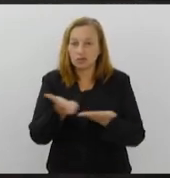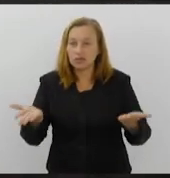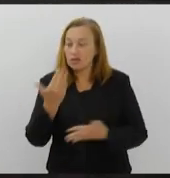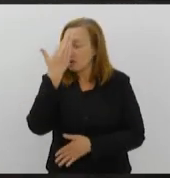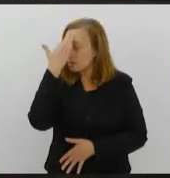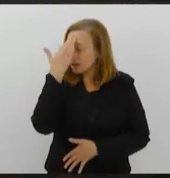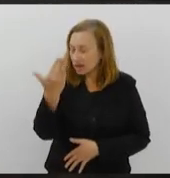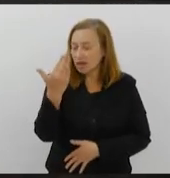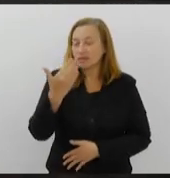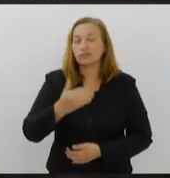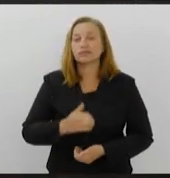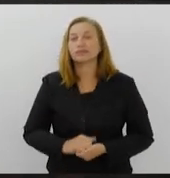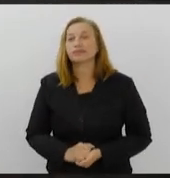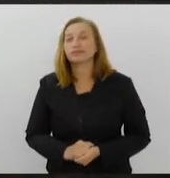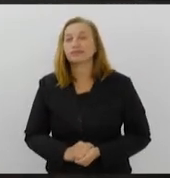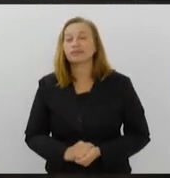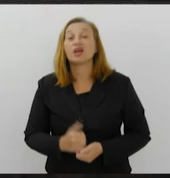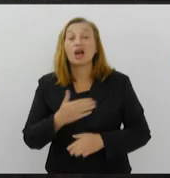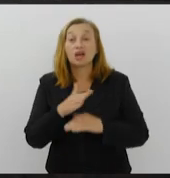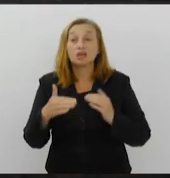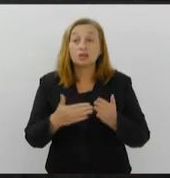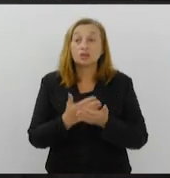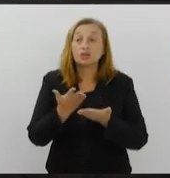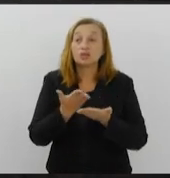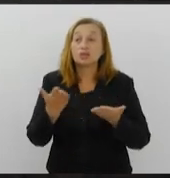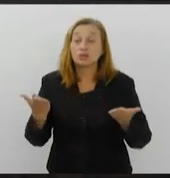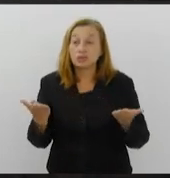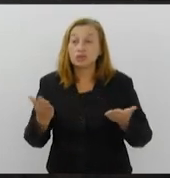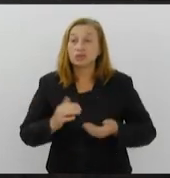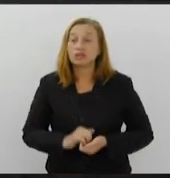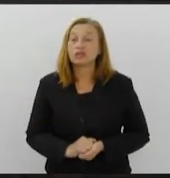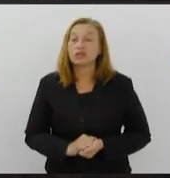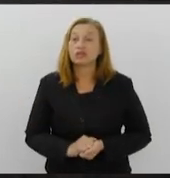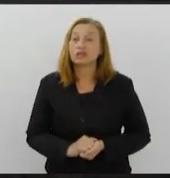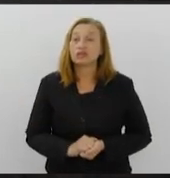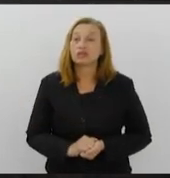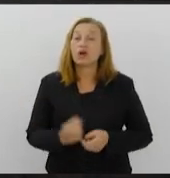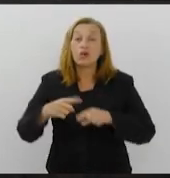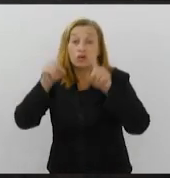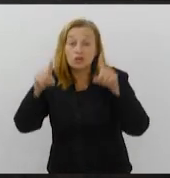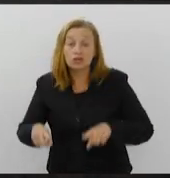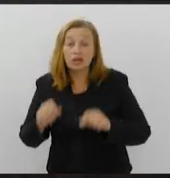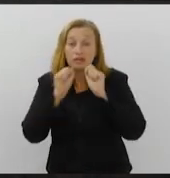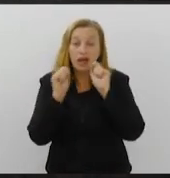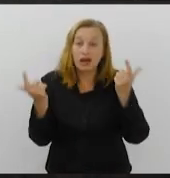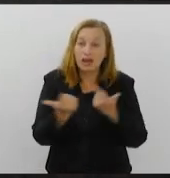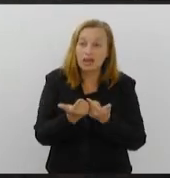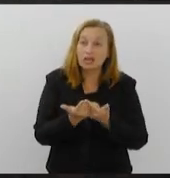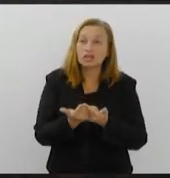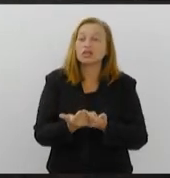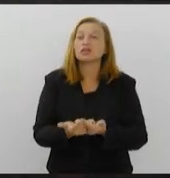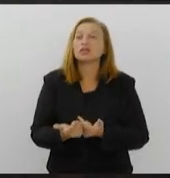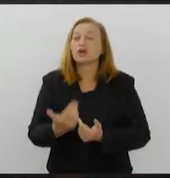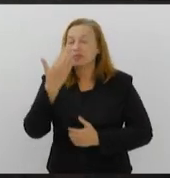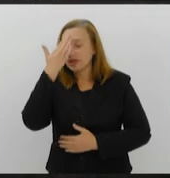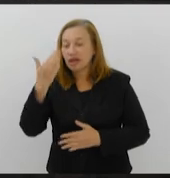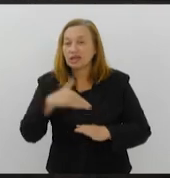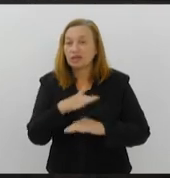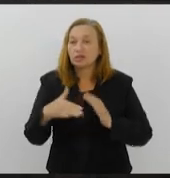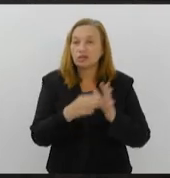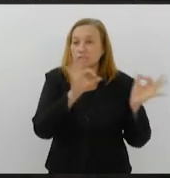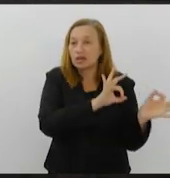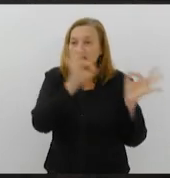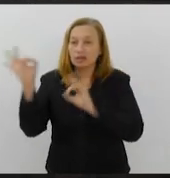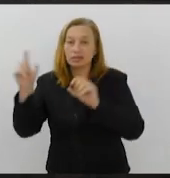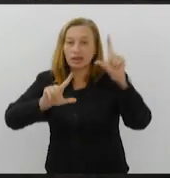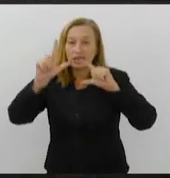Obrigado, obrigado a todos os funcionários da Assembleia, obrigado a todos que nos assistem aqui pela TV